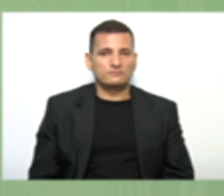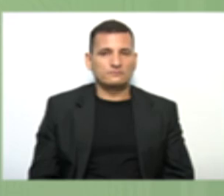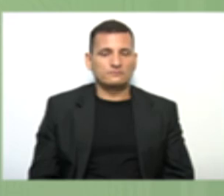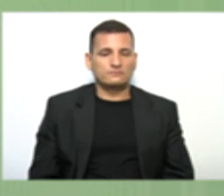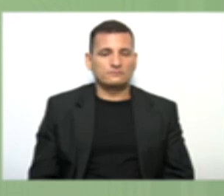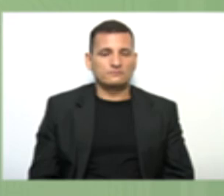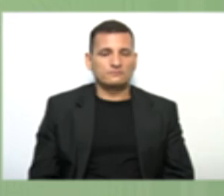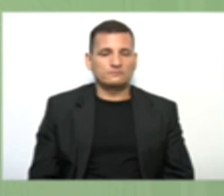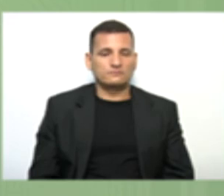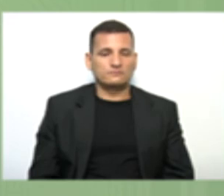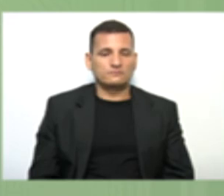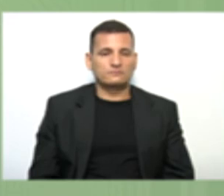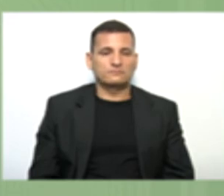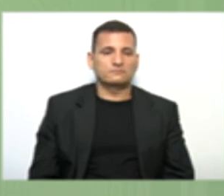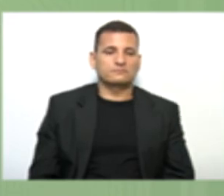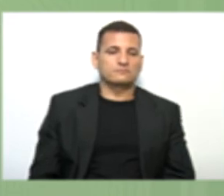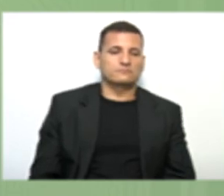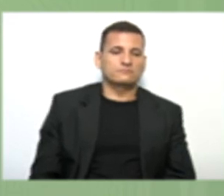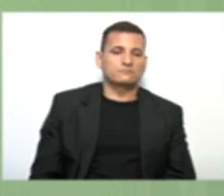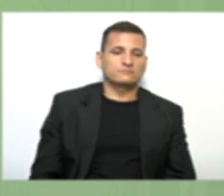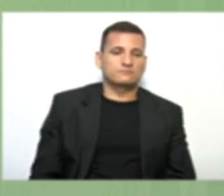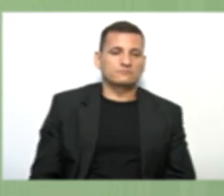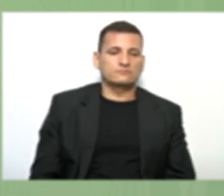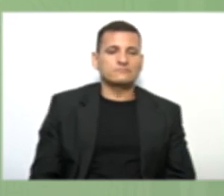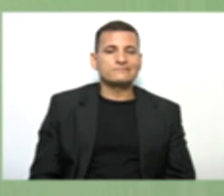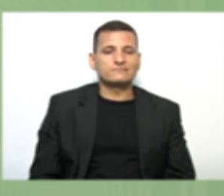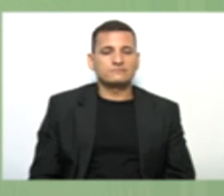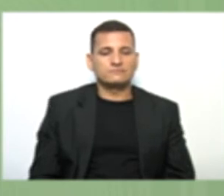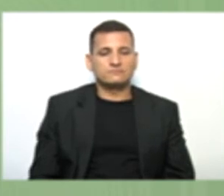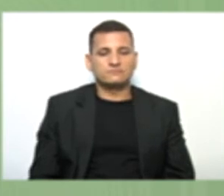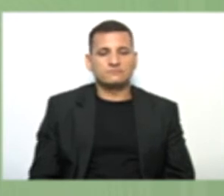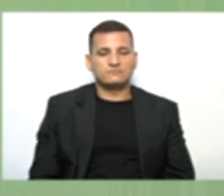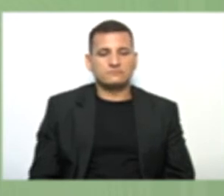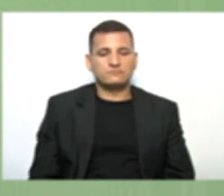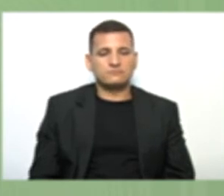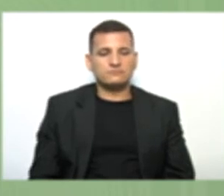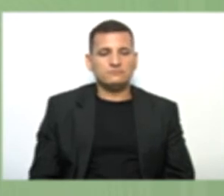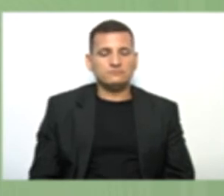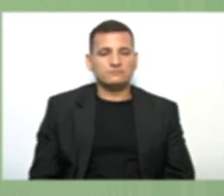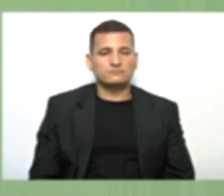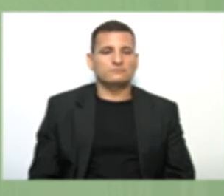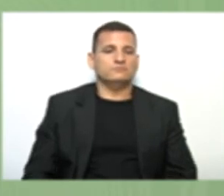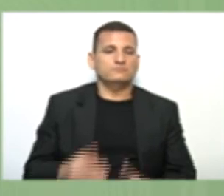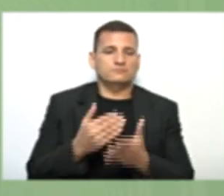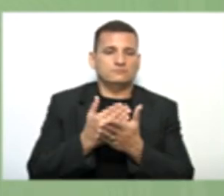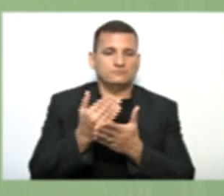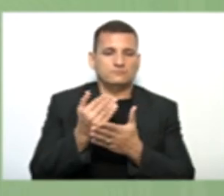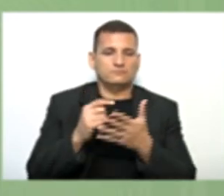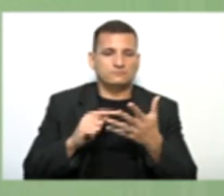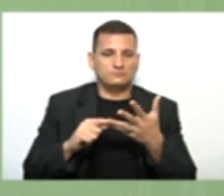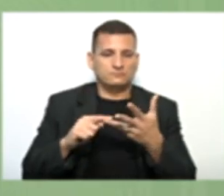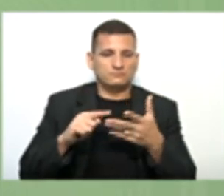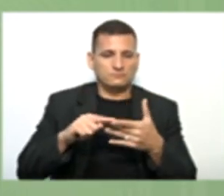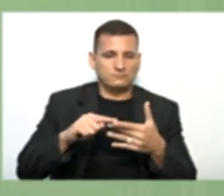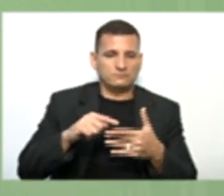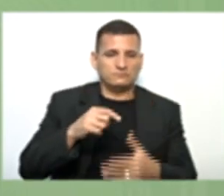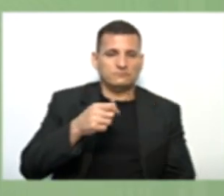tá? Na primeira linha, que é essa aqui, ó, na primeira linha, começamos a contar de